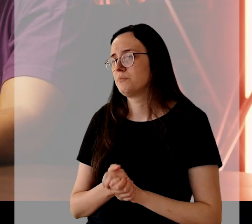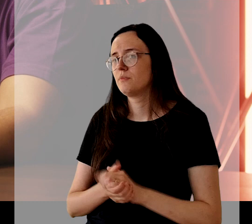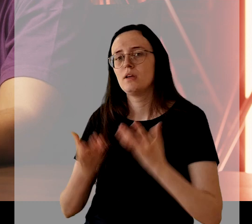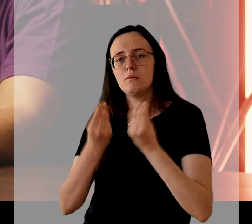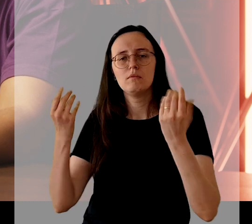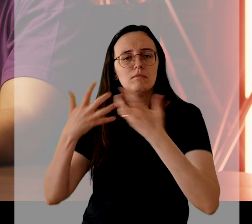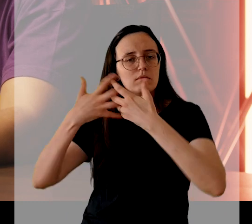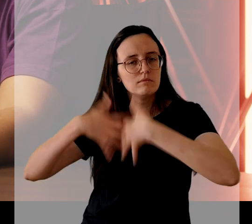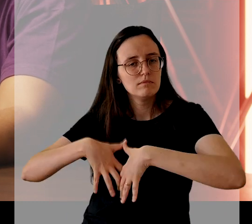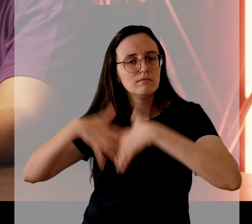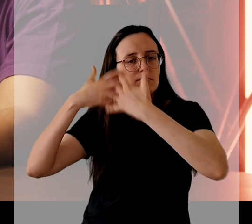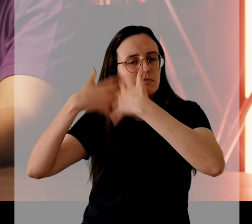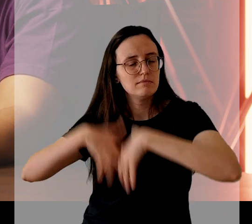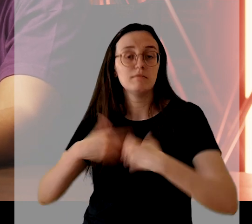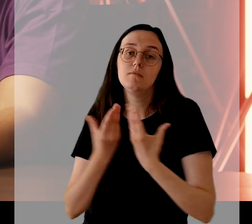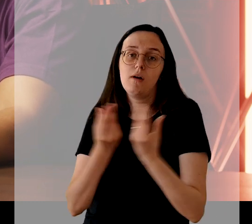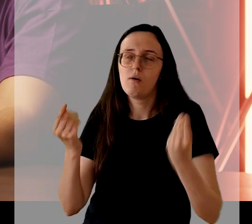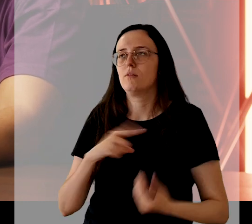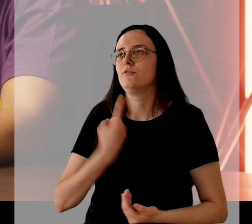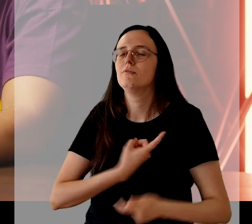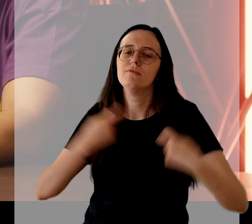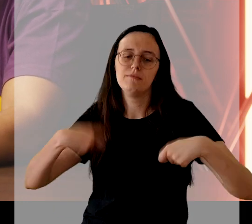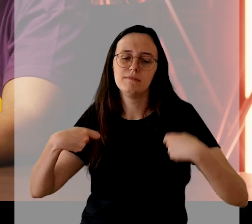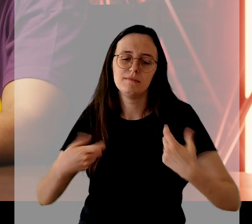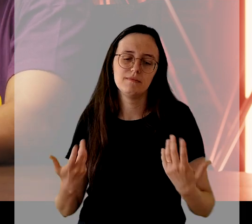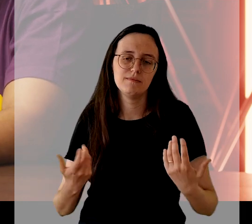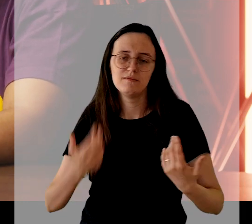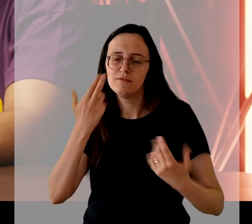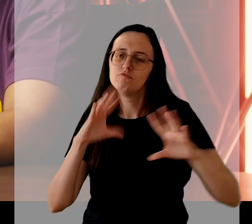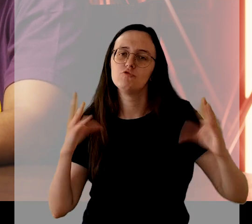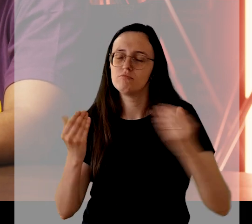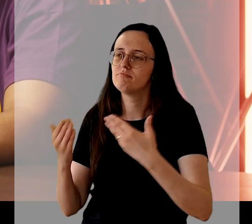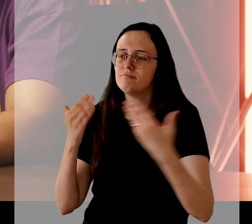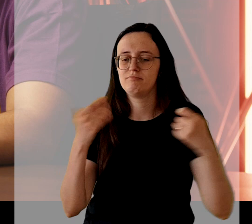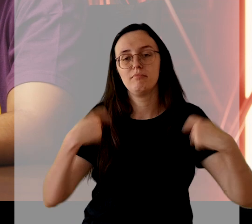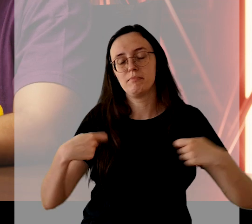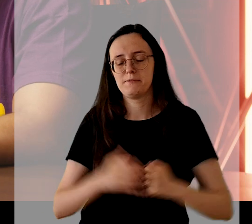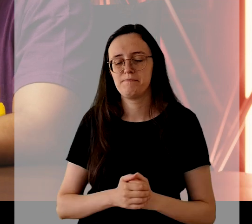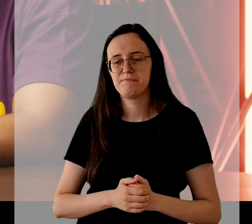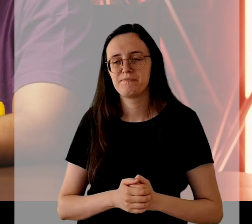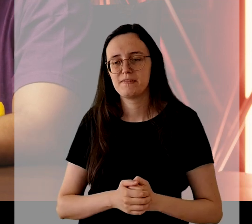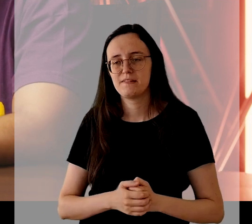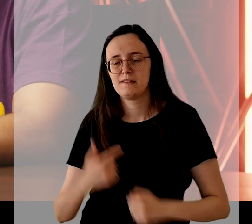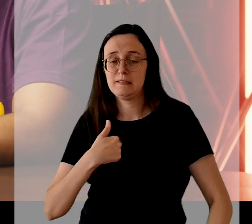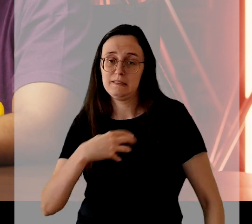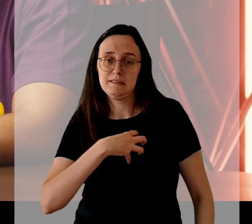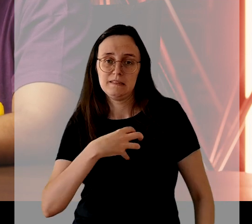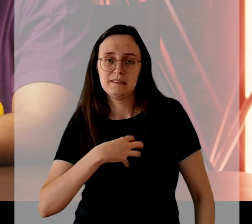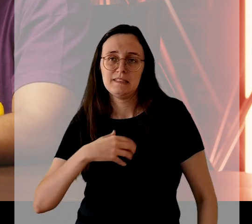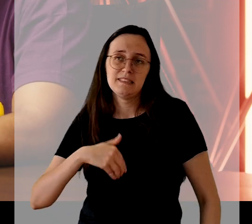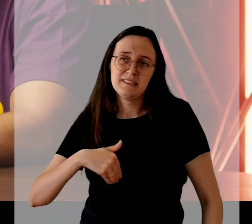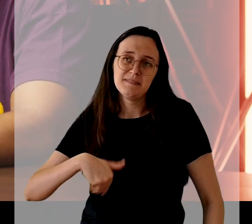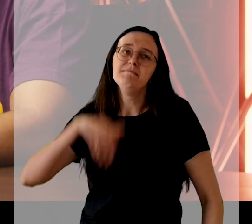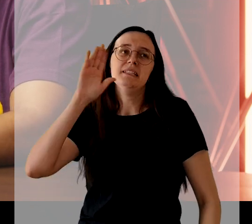É isso, né? São muitas engrenagens de uma grande máquina, então a gente acaba tendo que conversar com todo mundo. Eu sinto que por uma